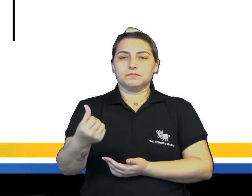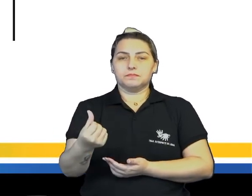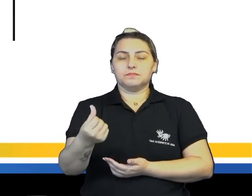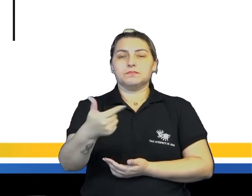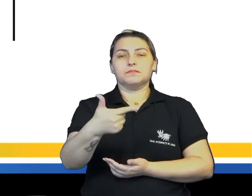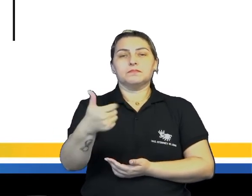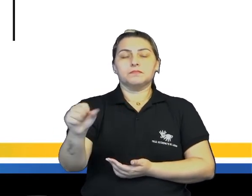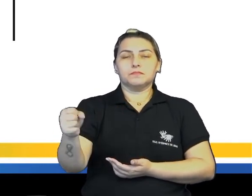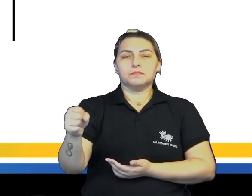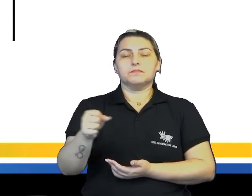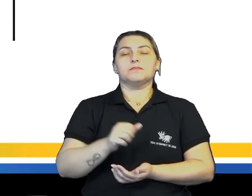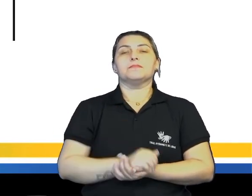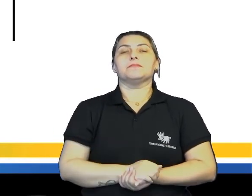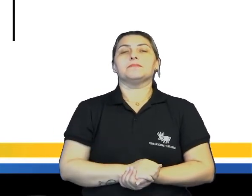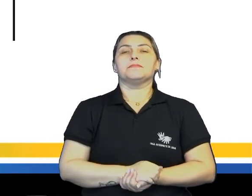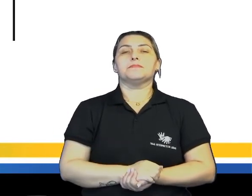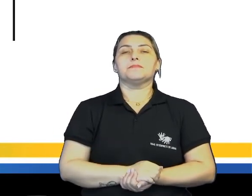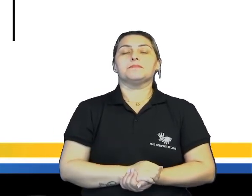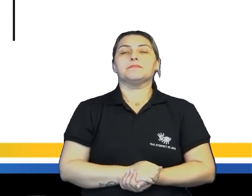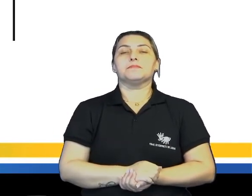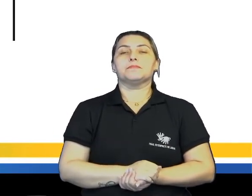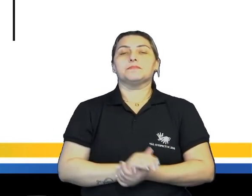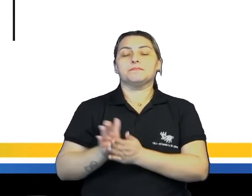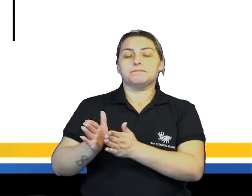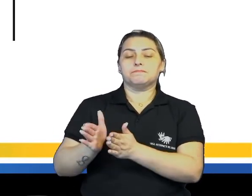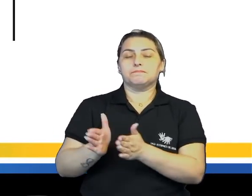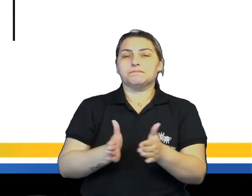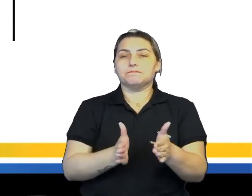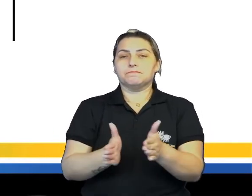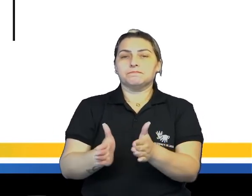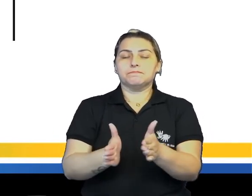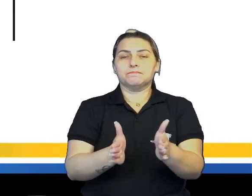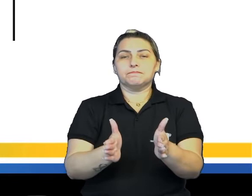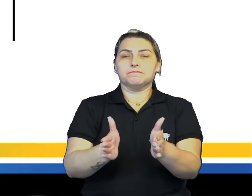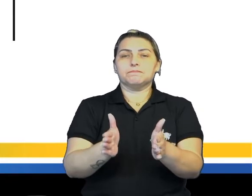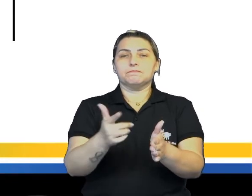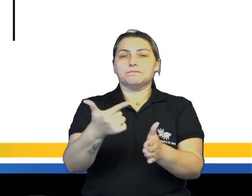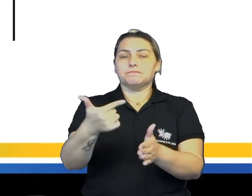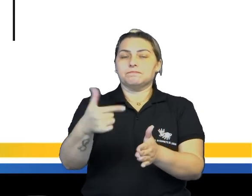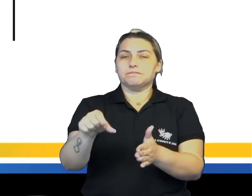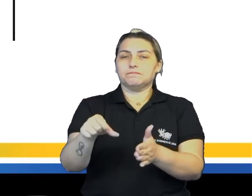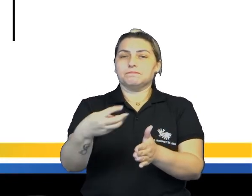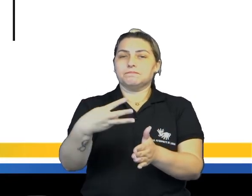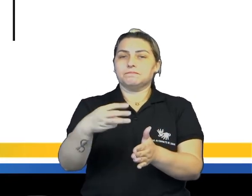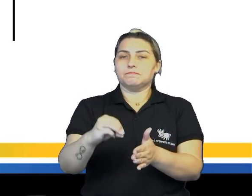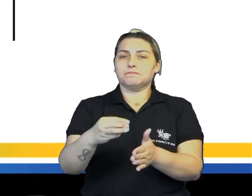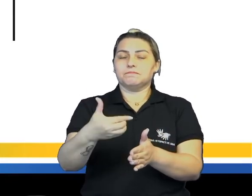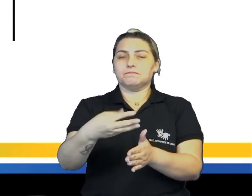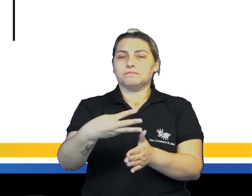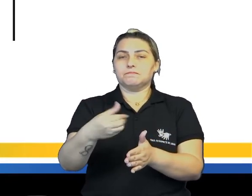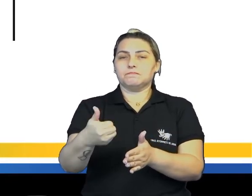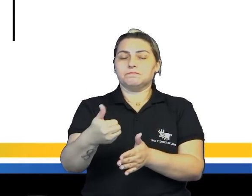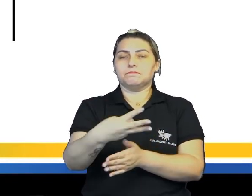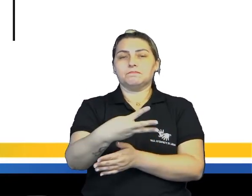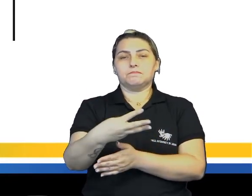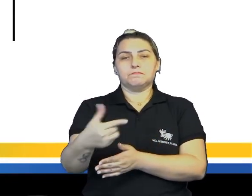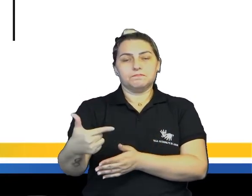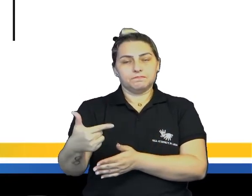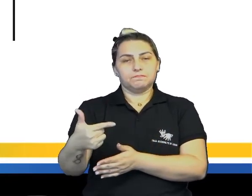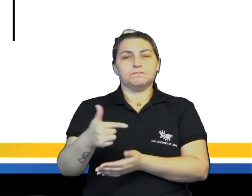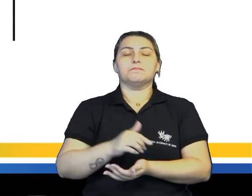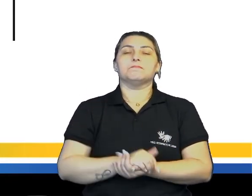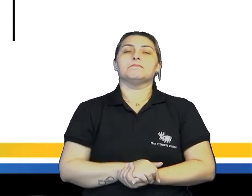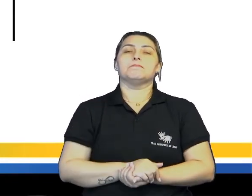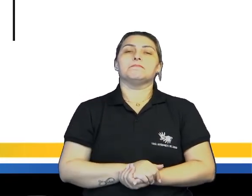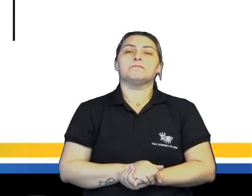26, 28. A trilha é 29, 30, 31,